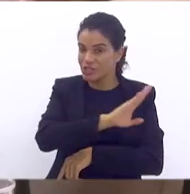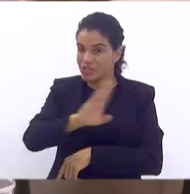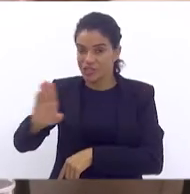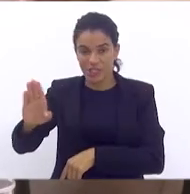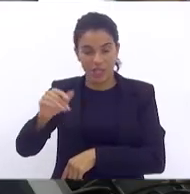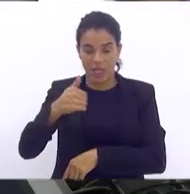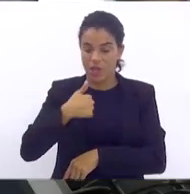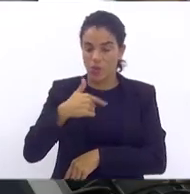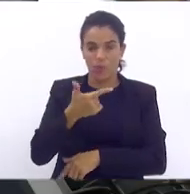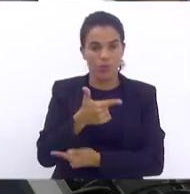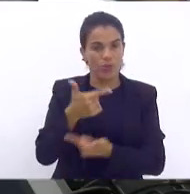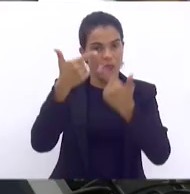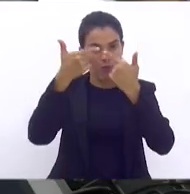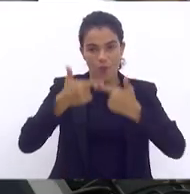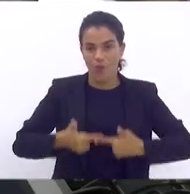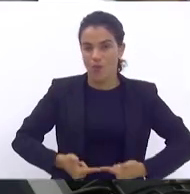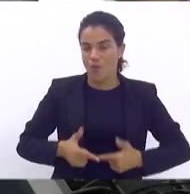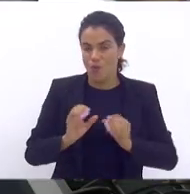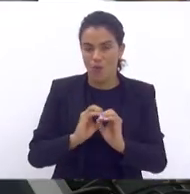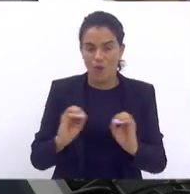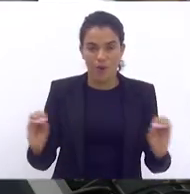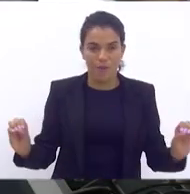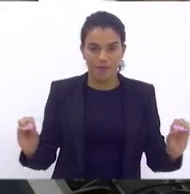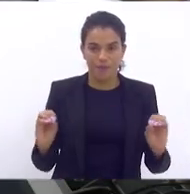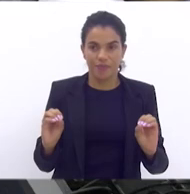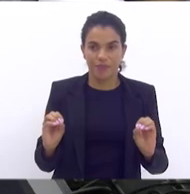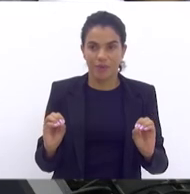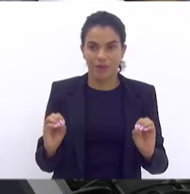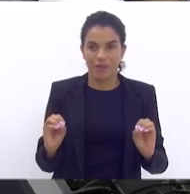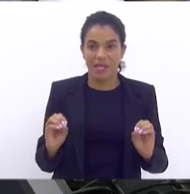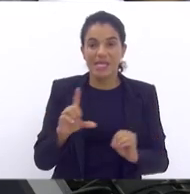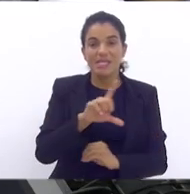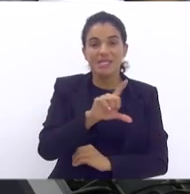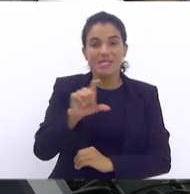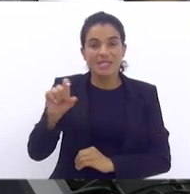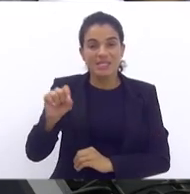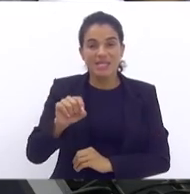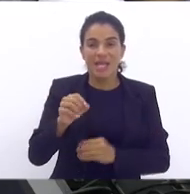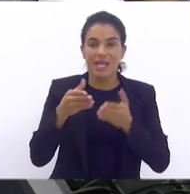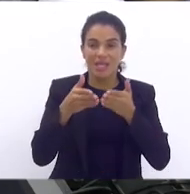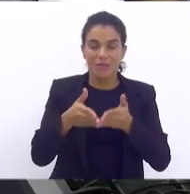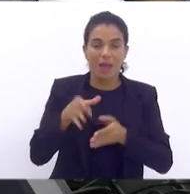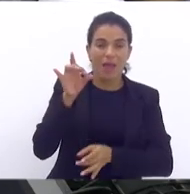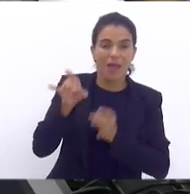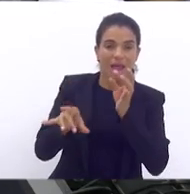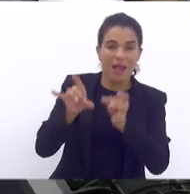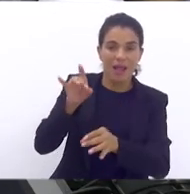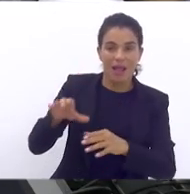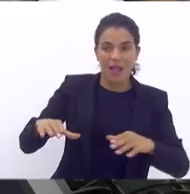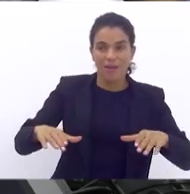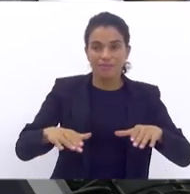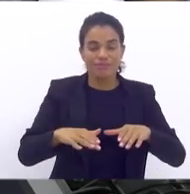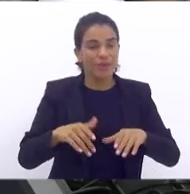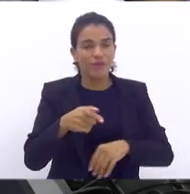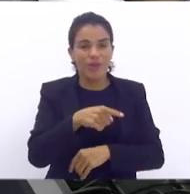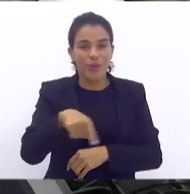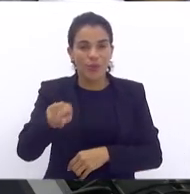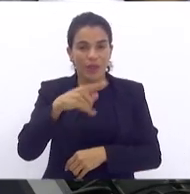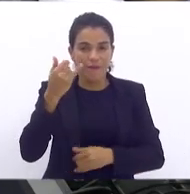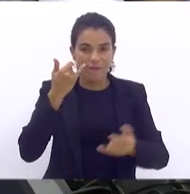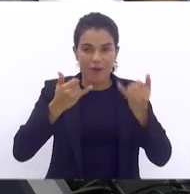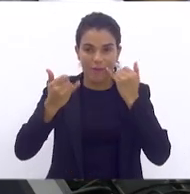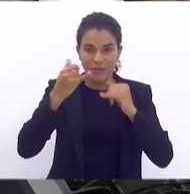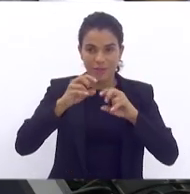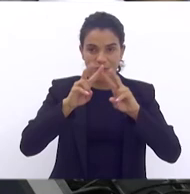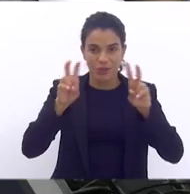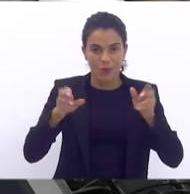Dessas informações. Nós não temos então, esses existem números. Existem quase 100 embarcações abandonadas na Baía de Guanabara e vocês não têm as informações